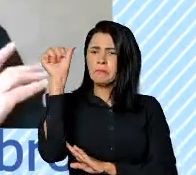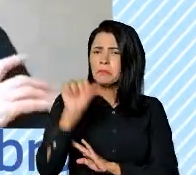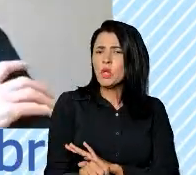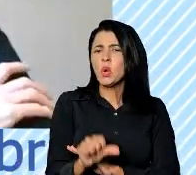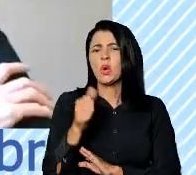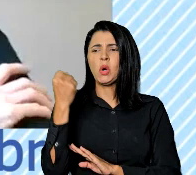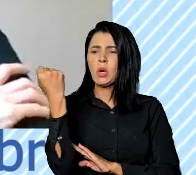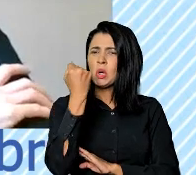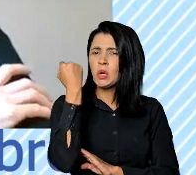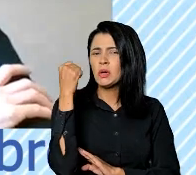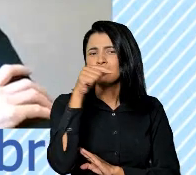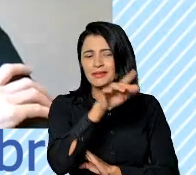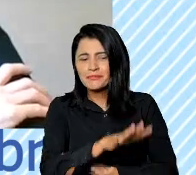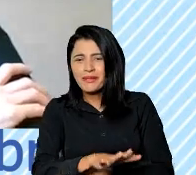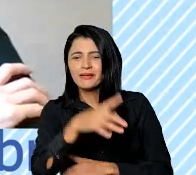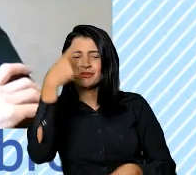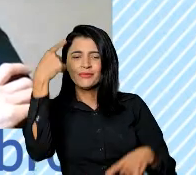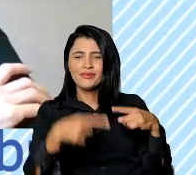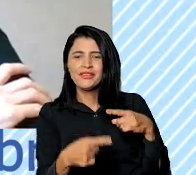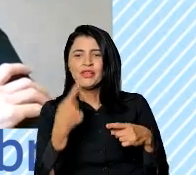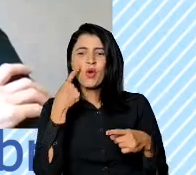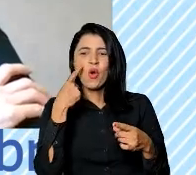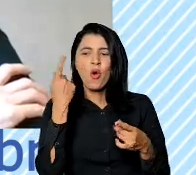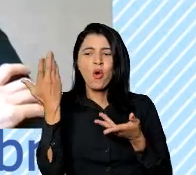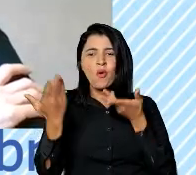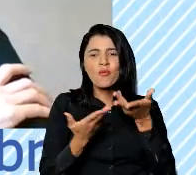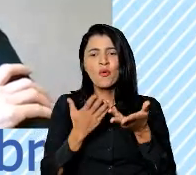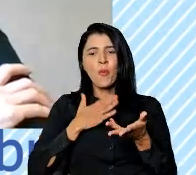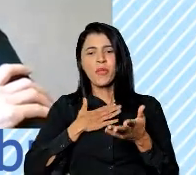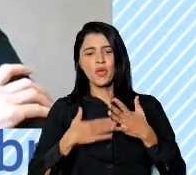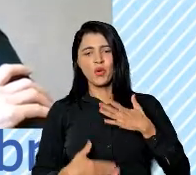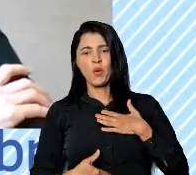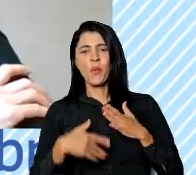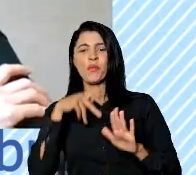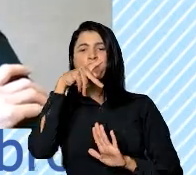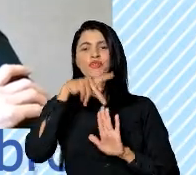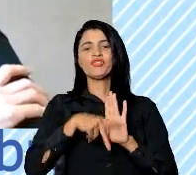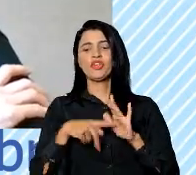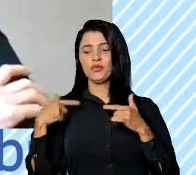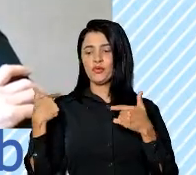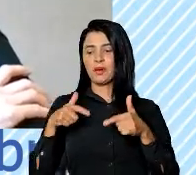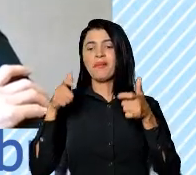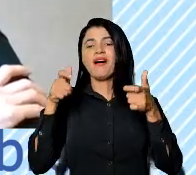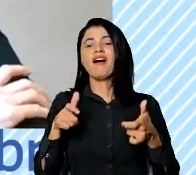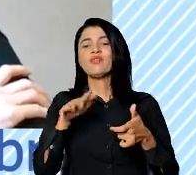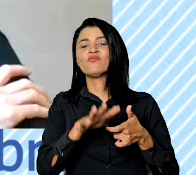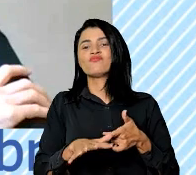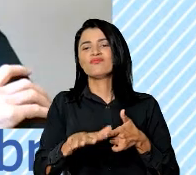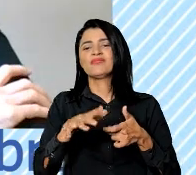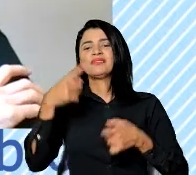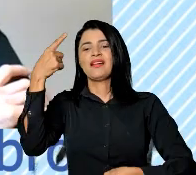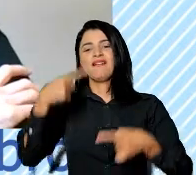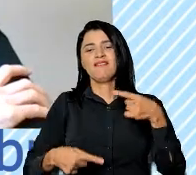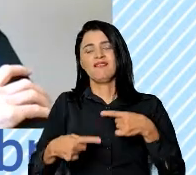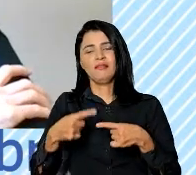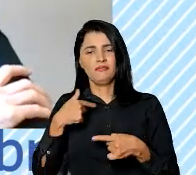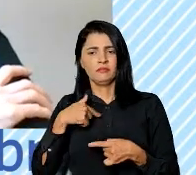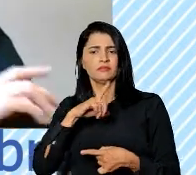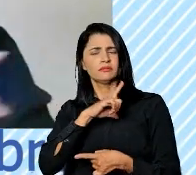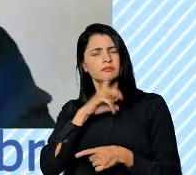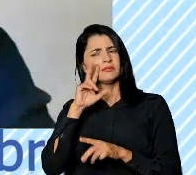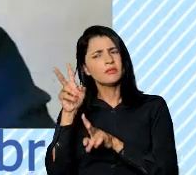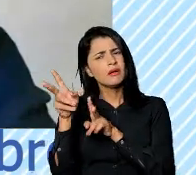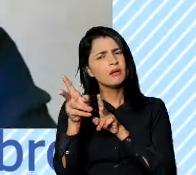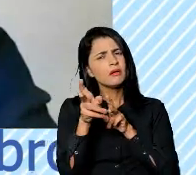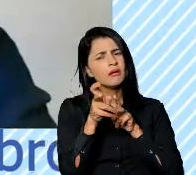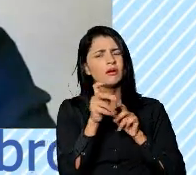espaço político lida com o meu corpo, com o meu projeto e com a minha atuação nesse lugar, né? Nós temos uma impressão que